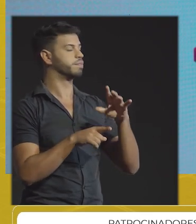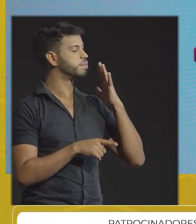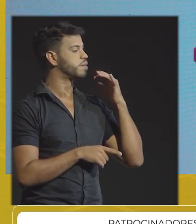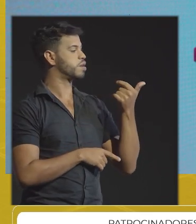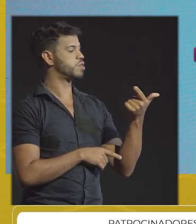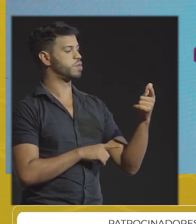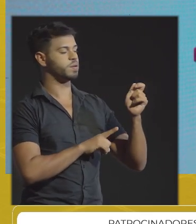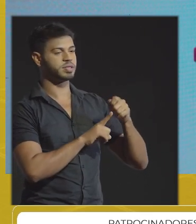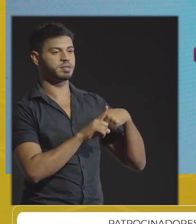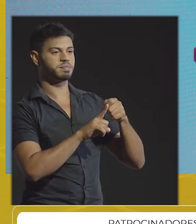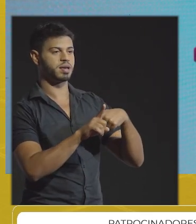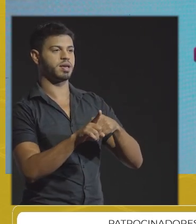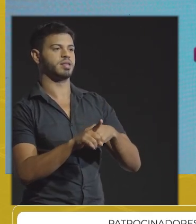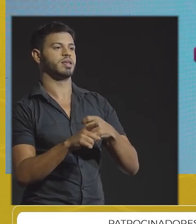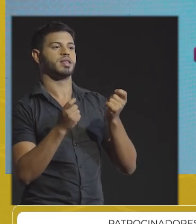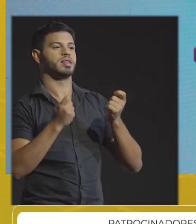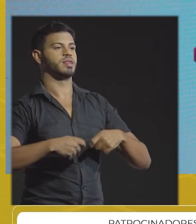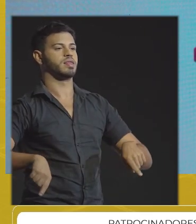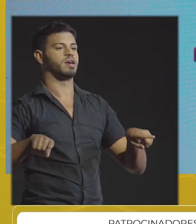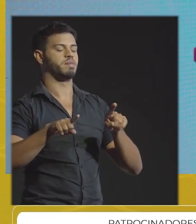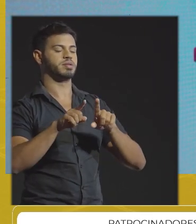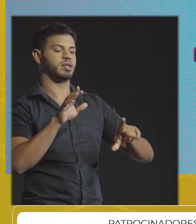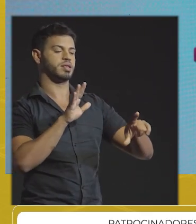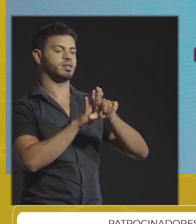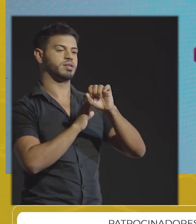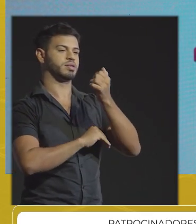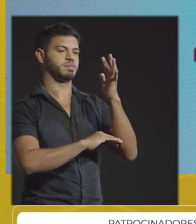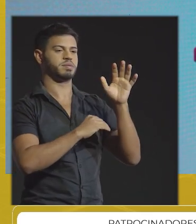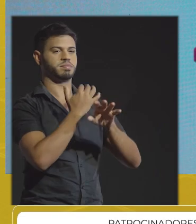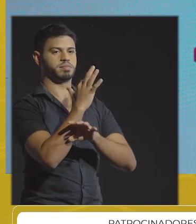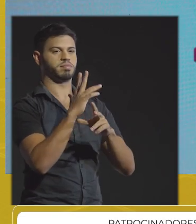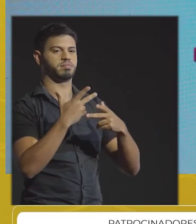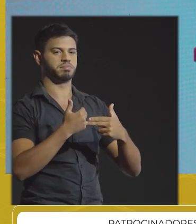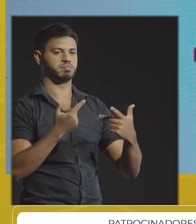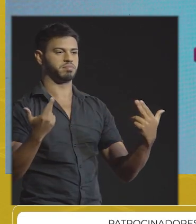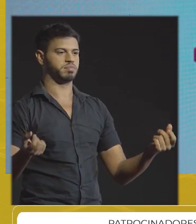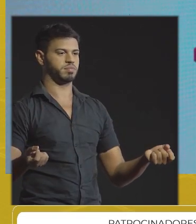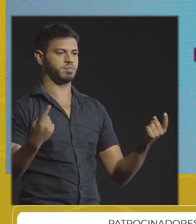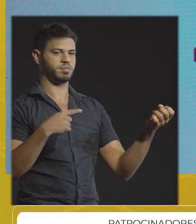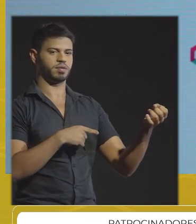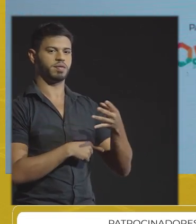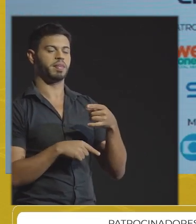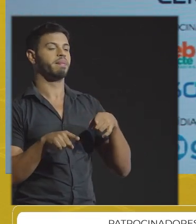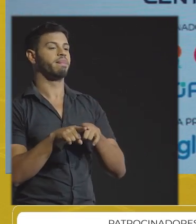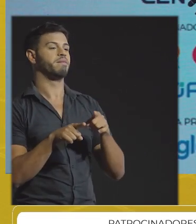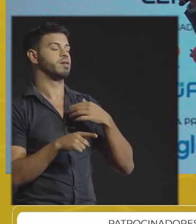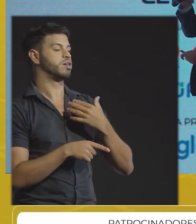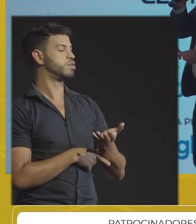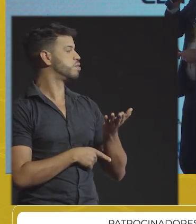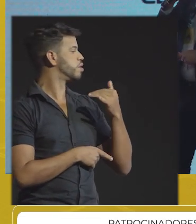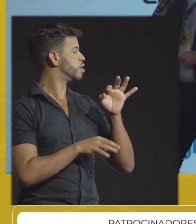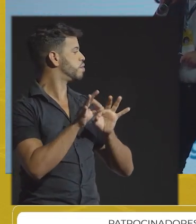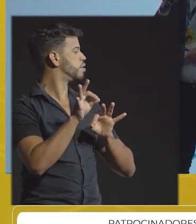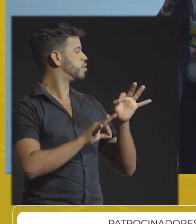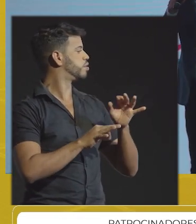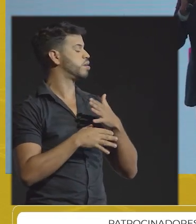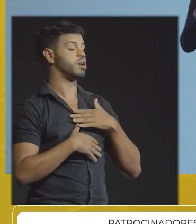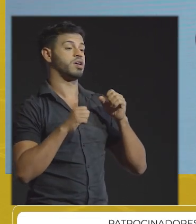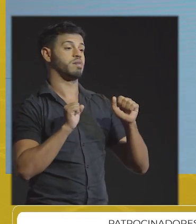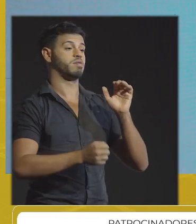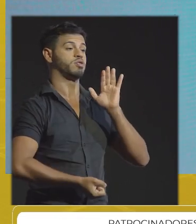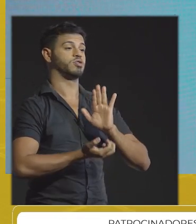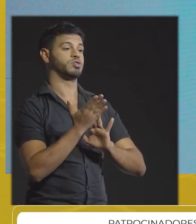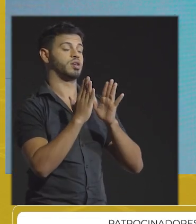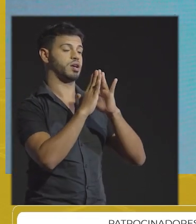12 meses não precisa de licenciamento ambiental muito sofisticado tá e não há alimentação geográfica Ou seja eu posso gerar